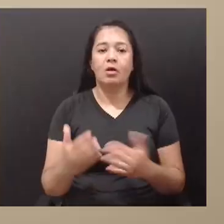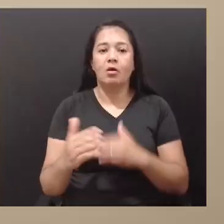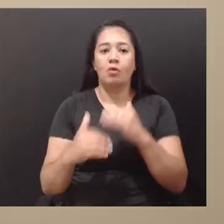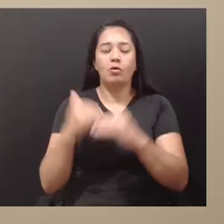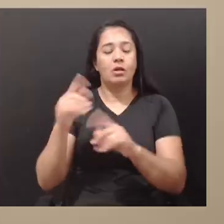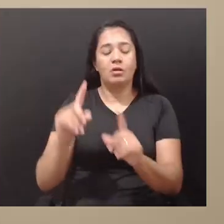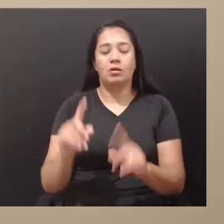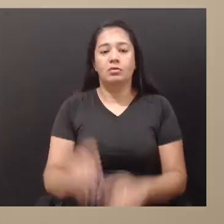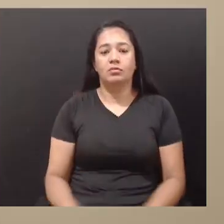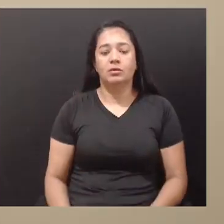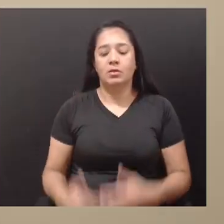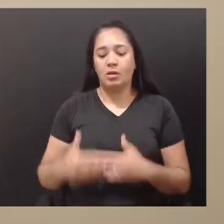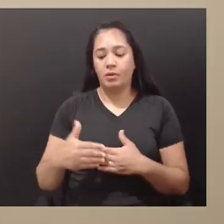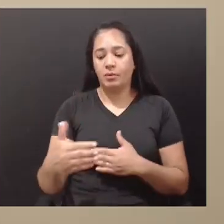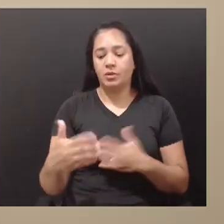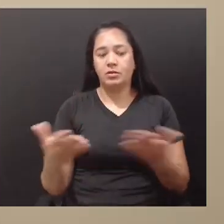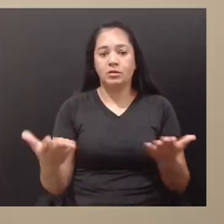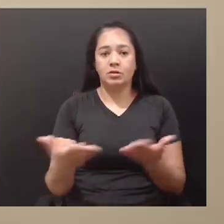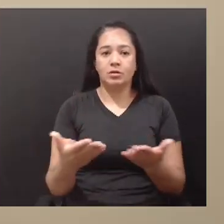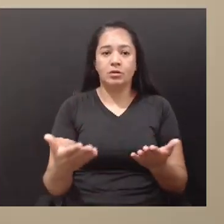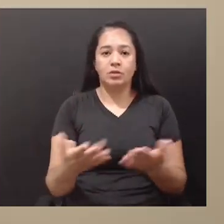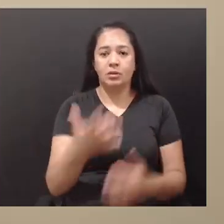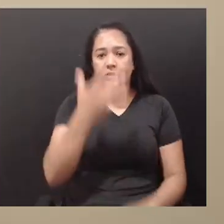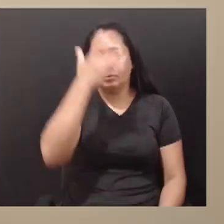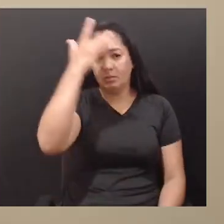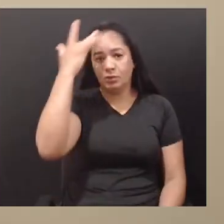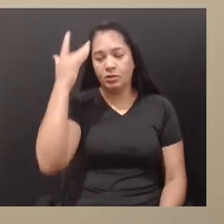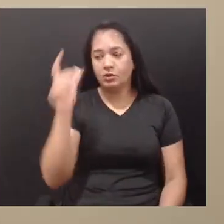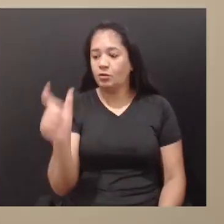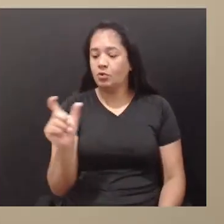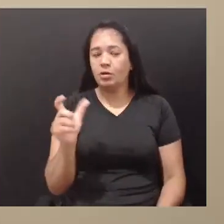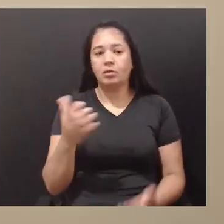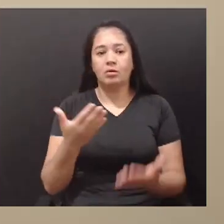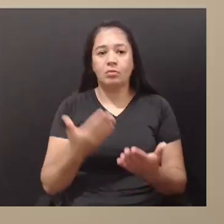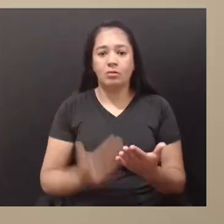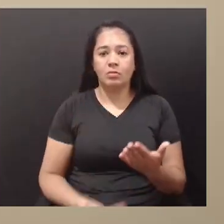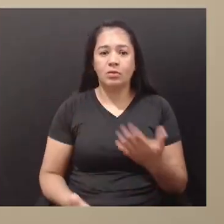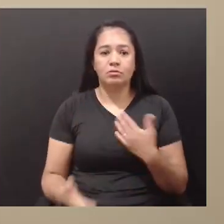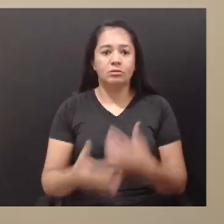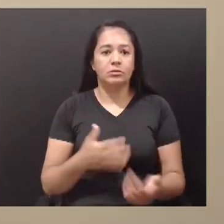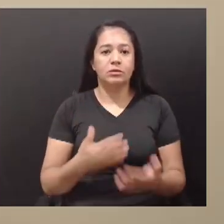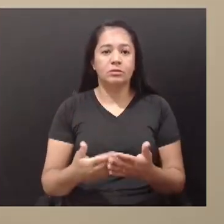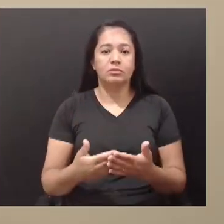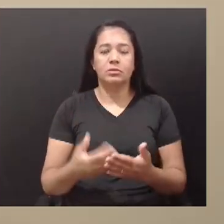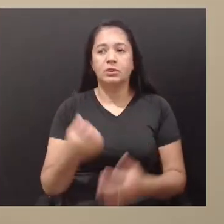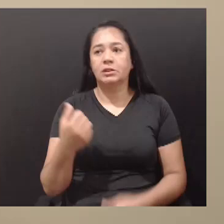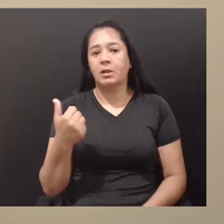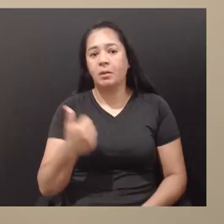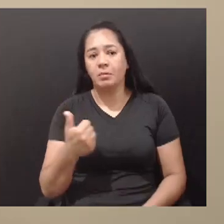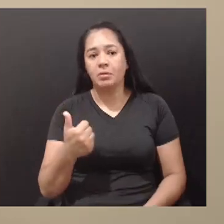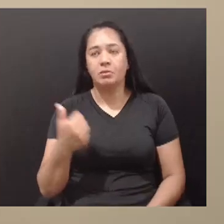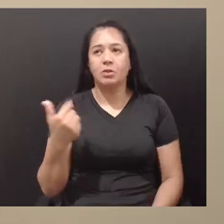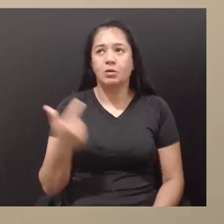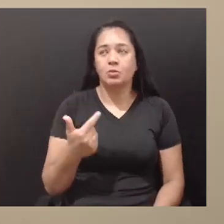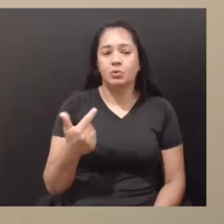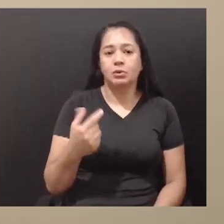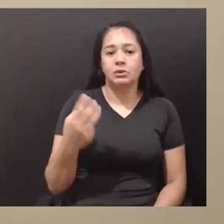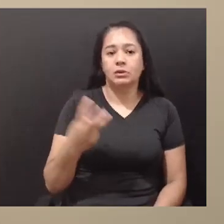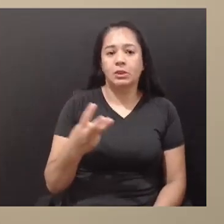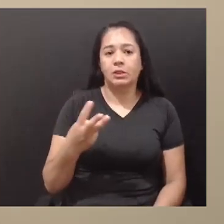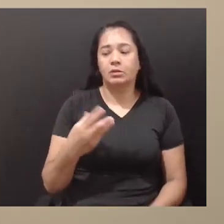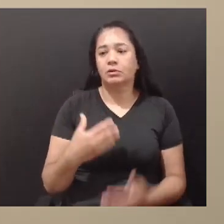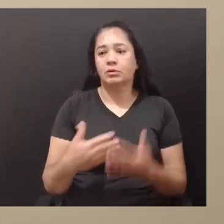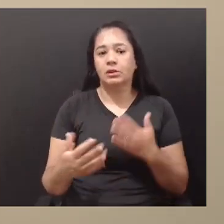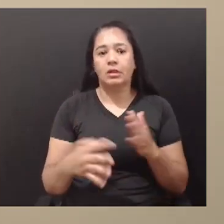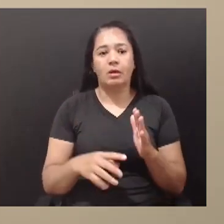A partir de agora, a pessoa que perdeu o cartão, não importa se for a primeira, a segunda, a terceira, a